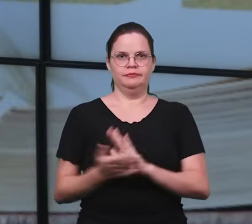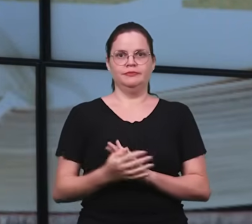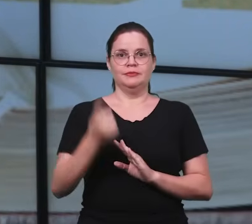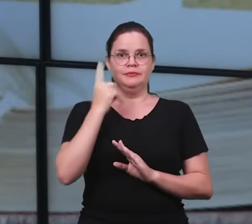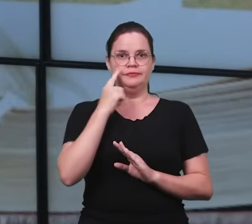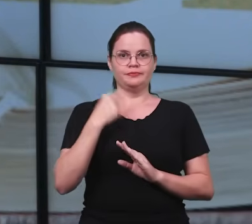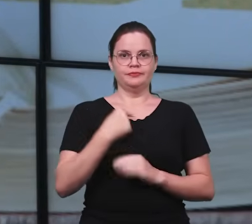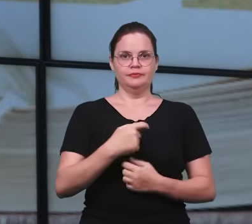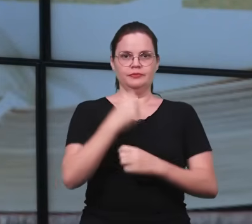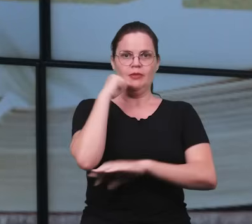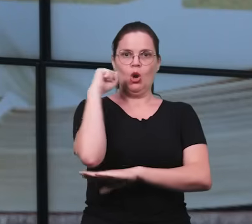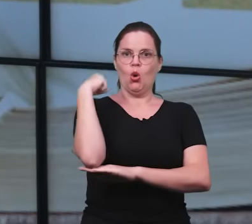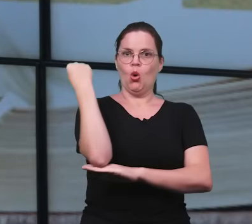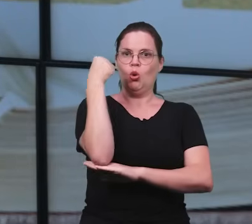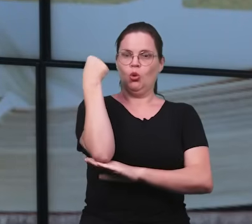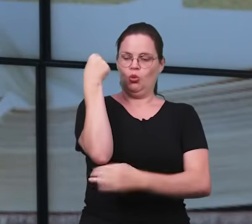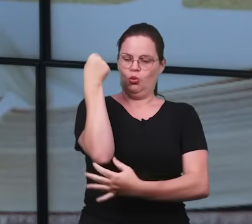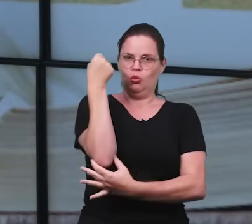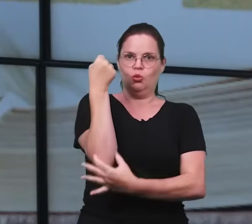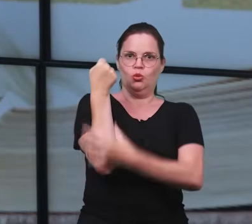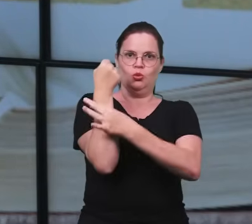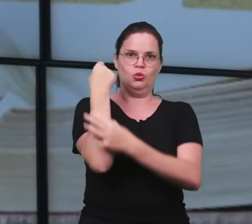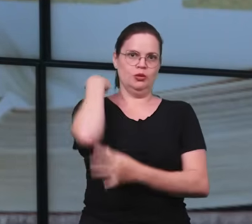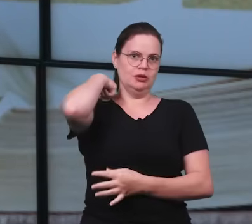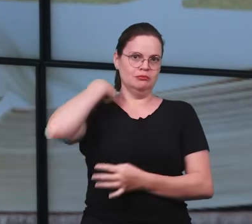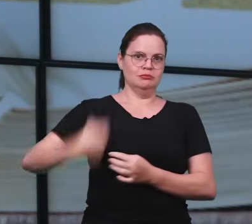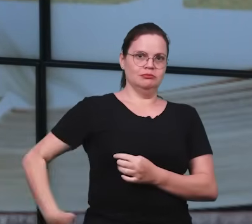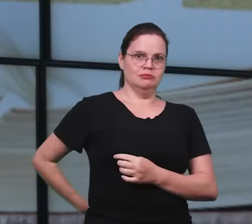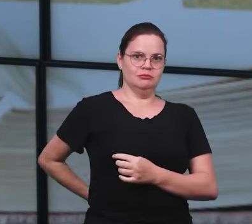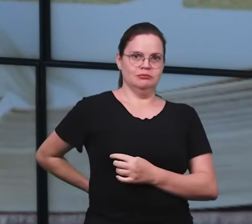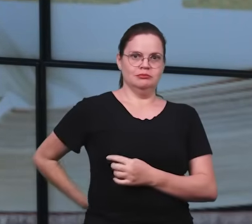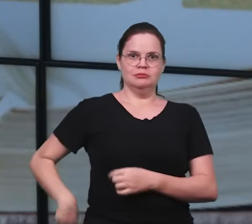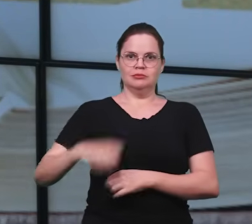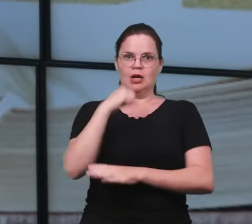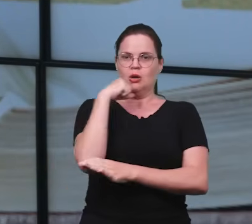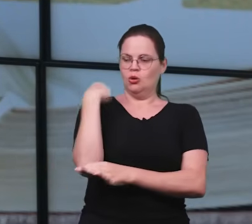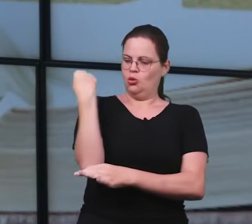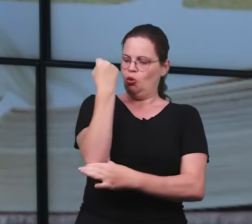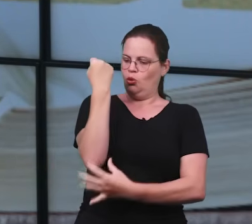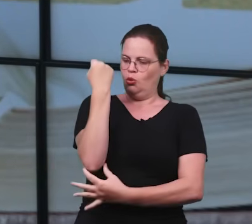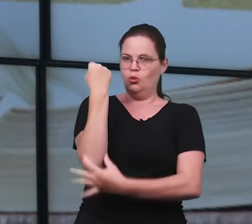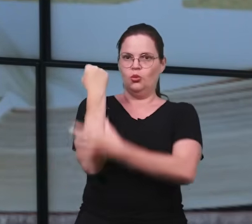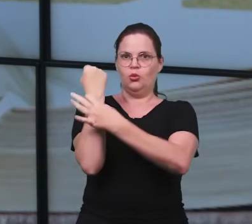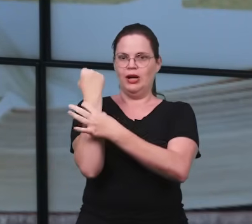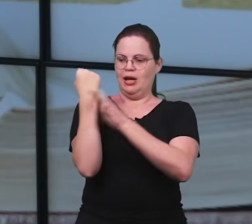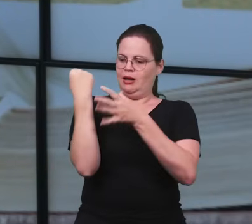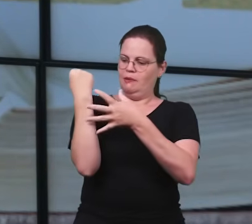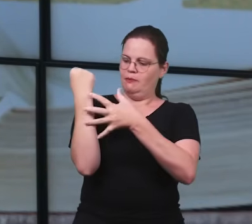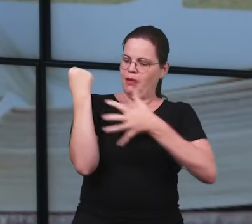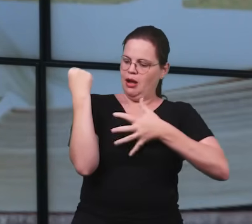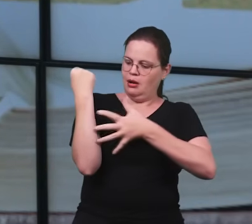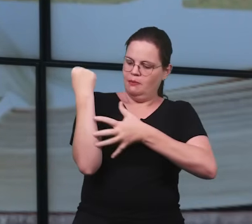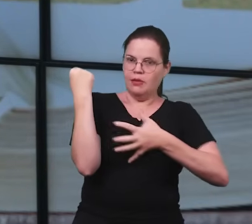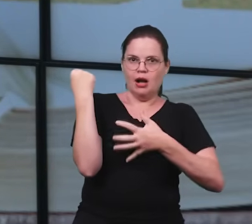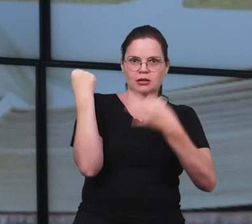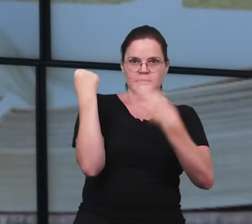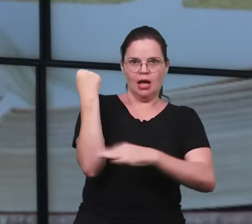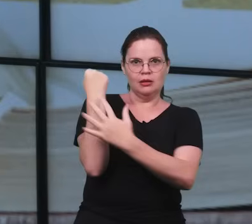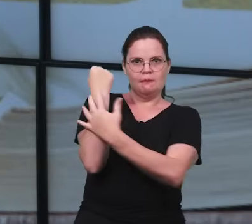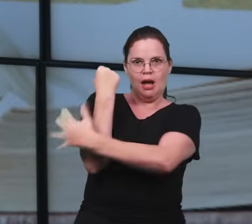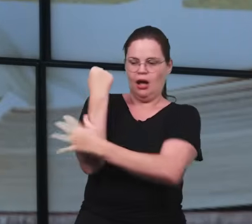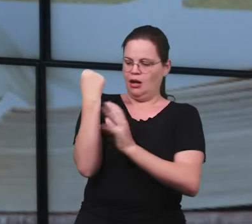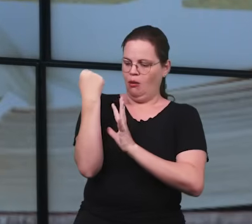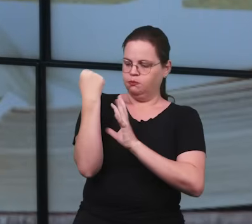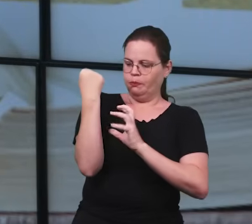coluna, ela precisa ser protegida por músculos que estejam fortes, né? Então, nós precisamos